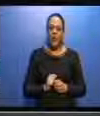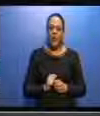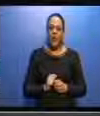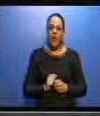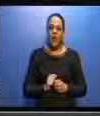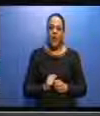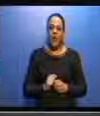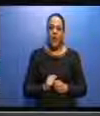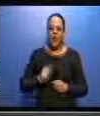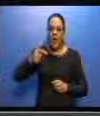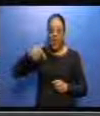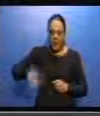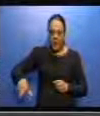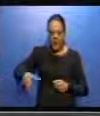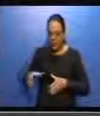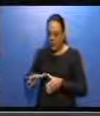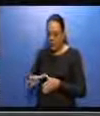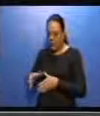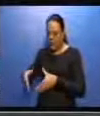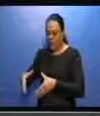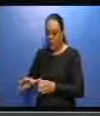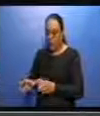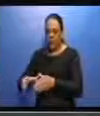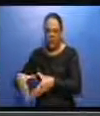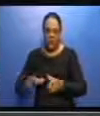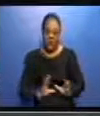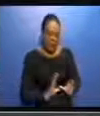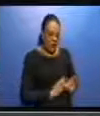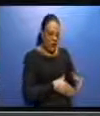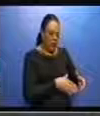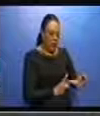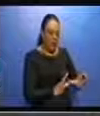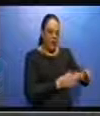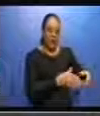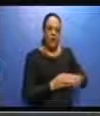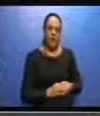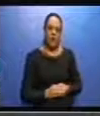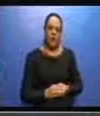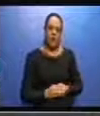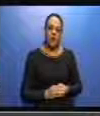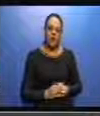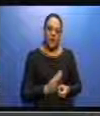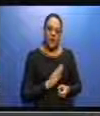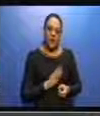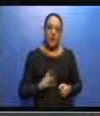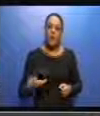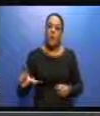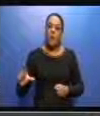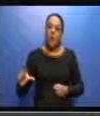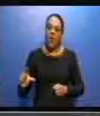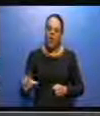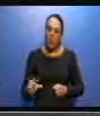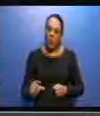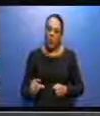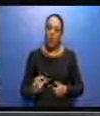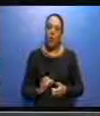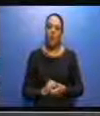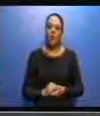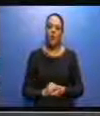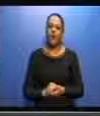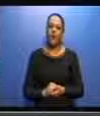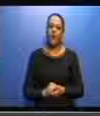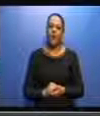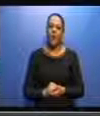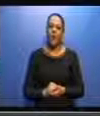de são paulo né e as cidades que estão a sua volta né falsidade sair adjacentes é as